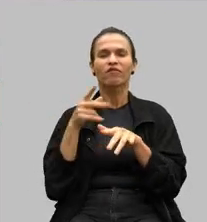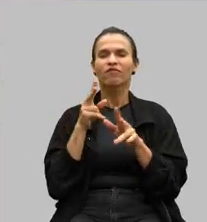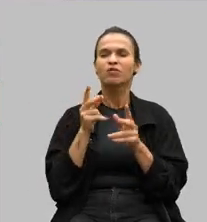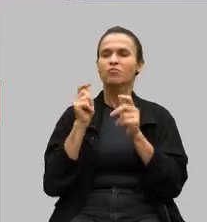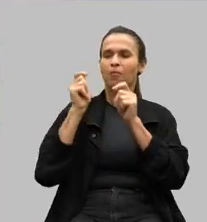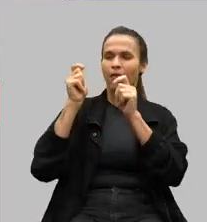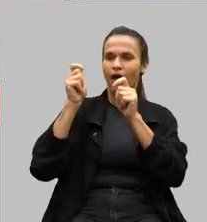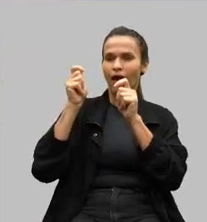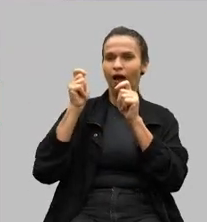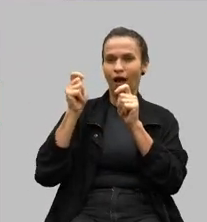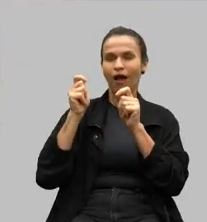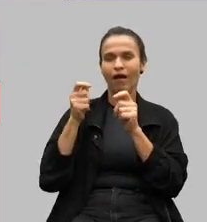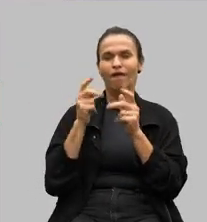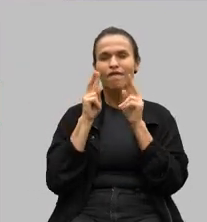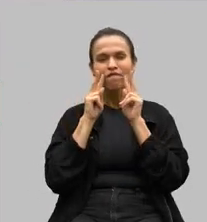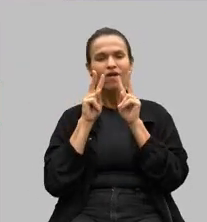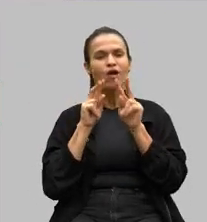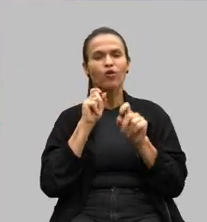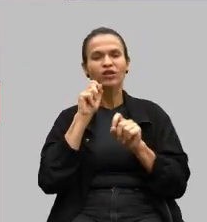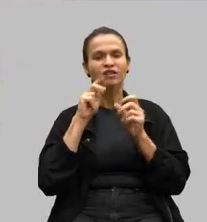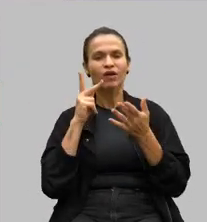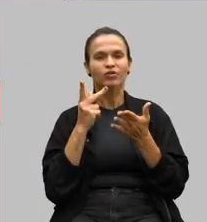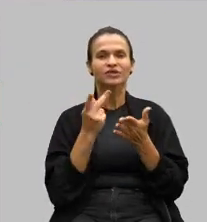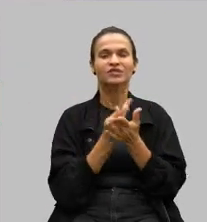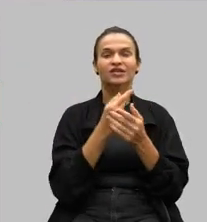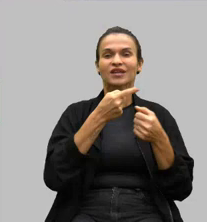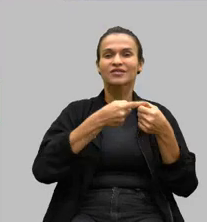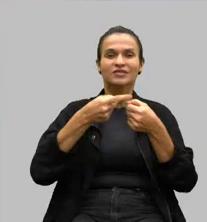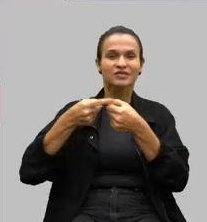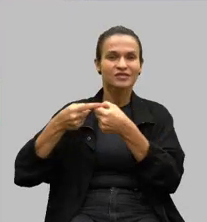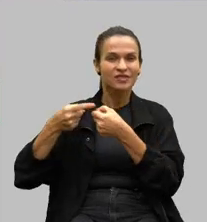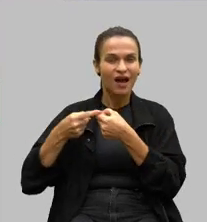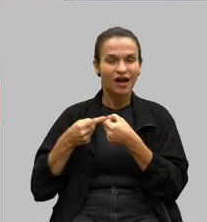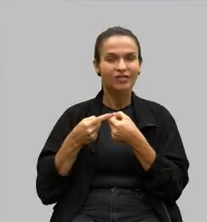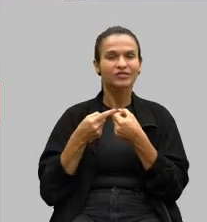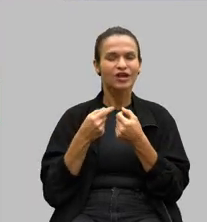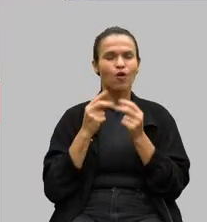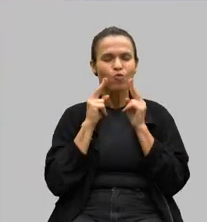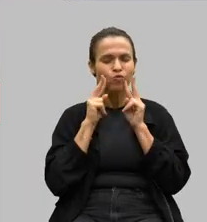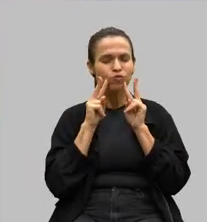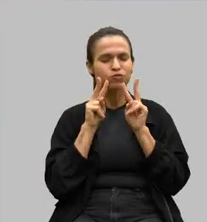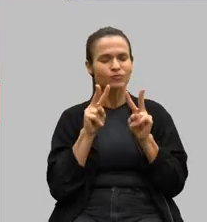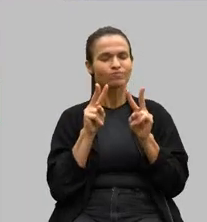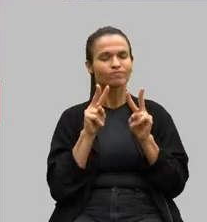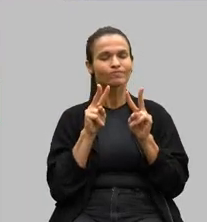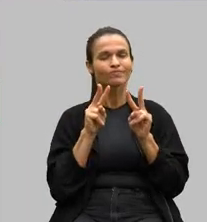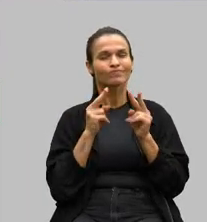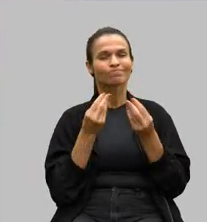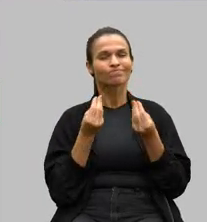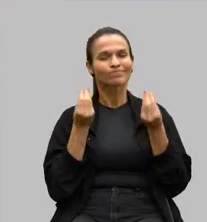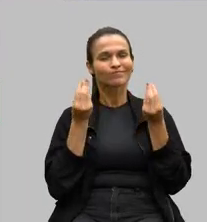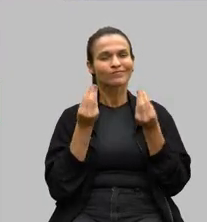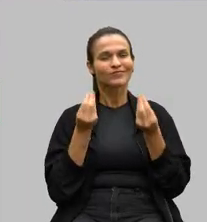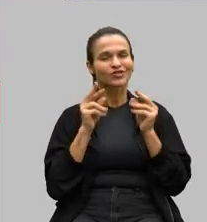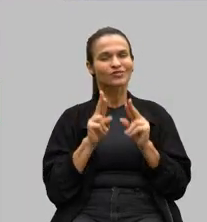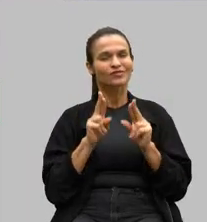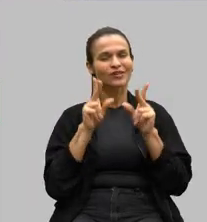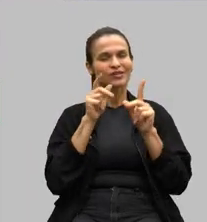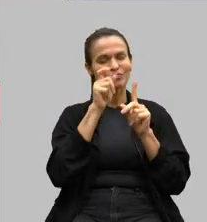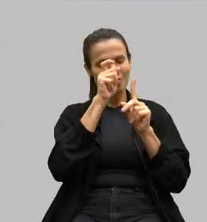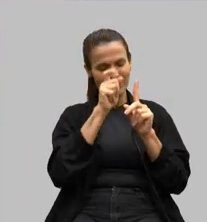eh ver o que que tava acontecendo na cidade eu acho que é um olhar muito peculiar de alguém que